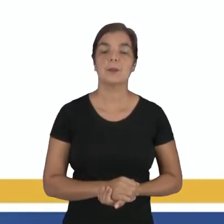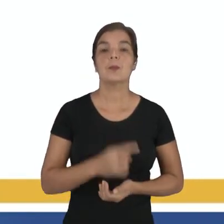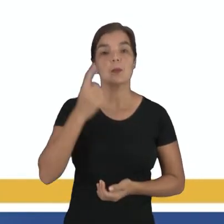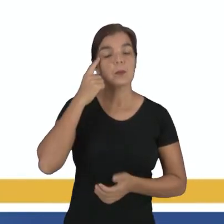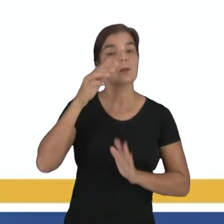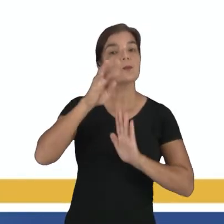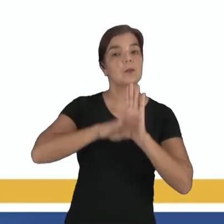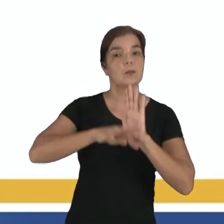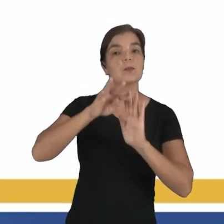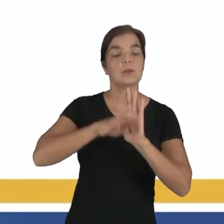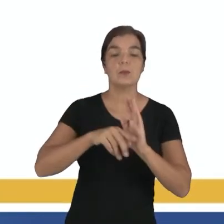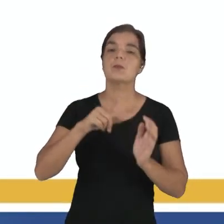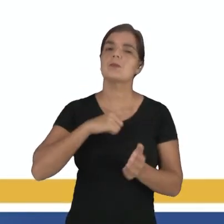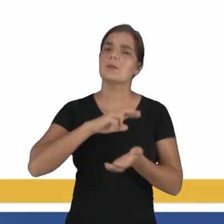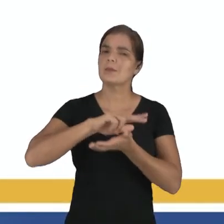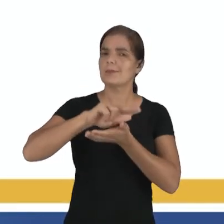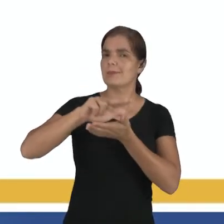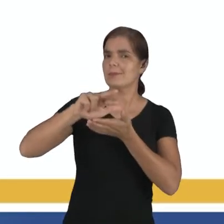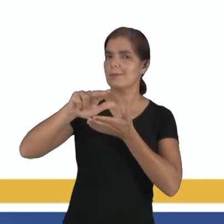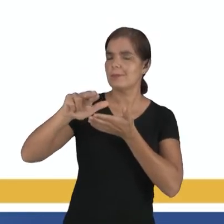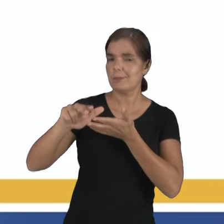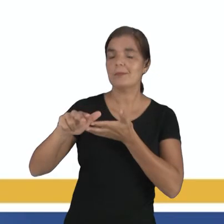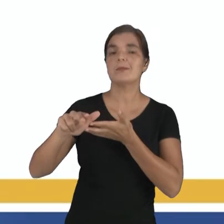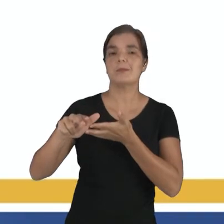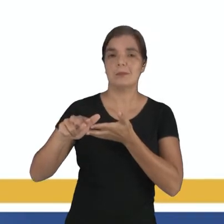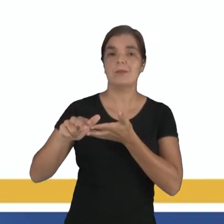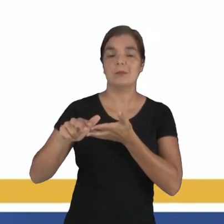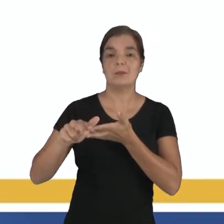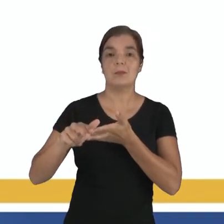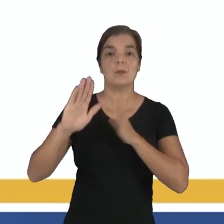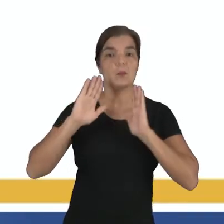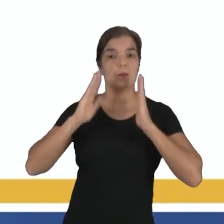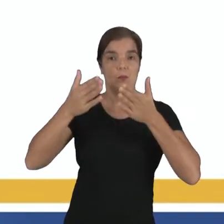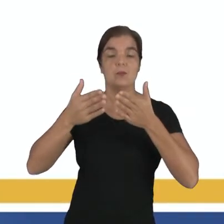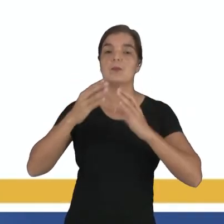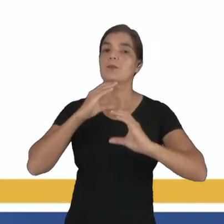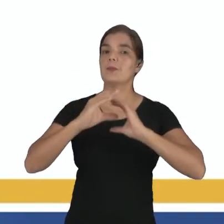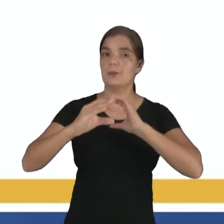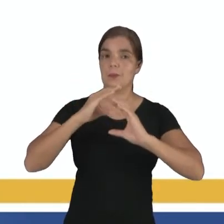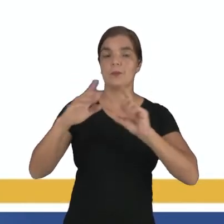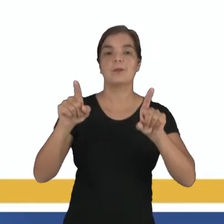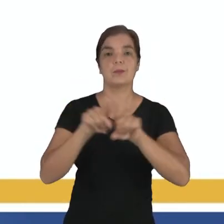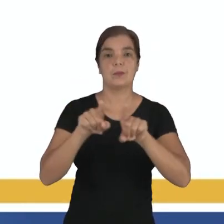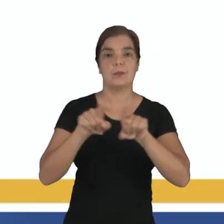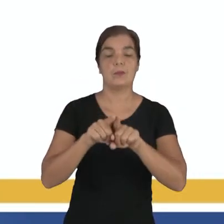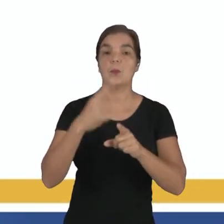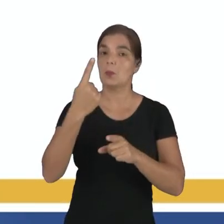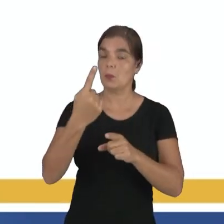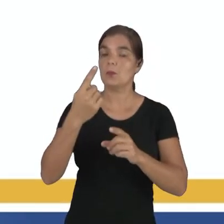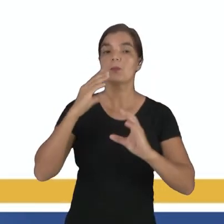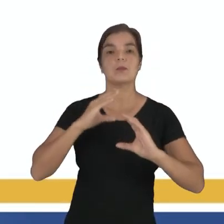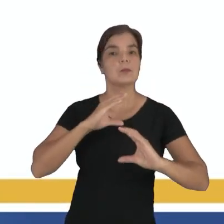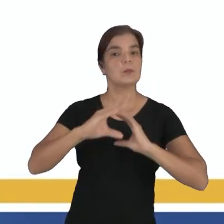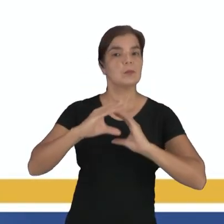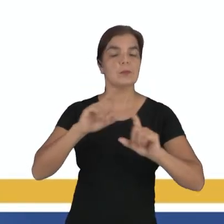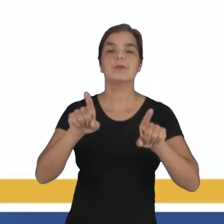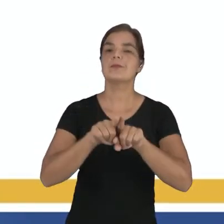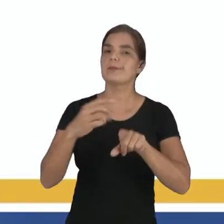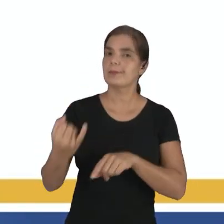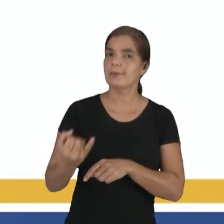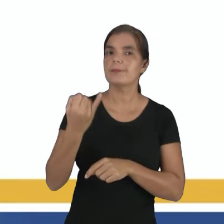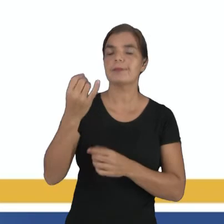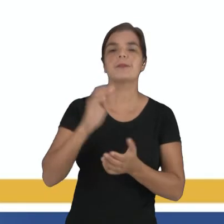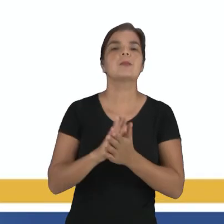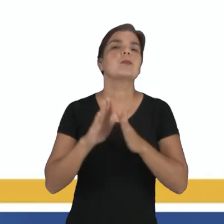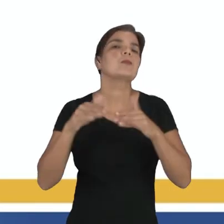Os textos, gente, eles têm diversas intenções comunicativas. Uma intenção sempre será